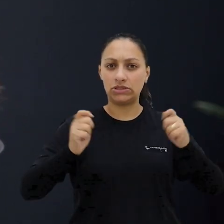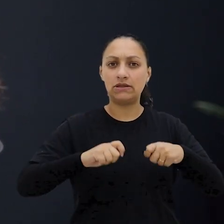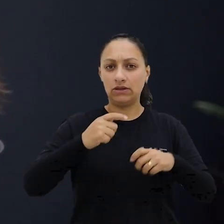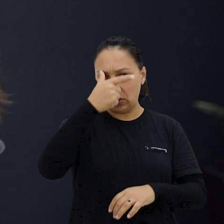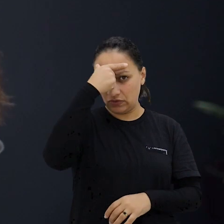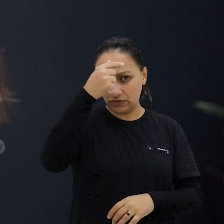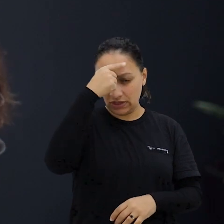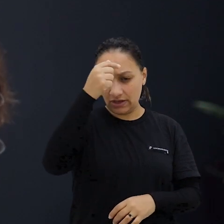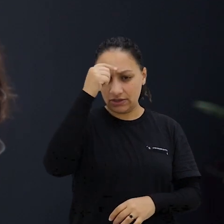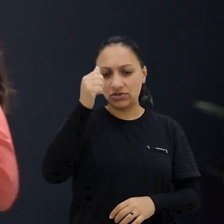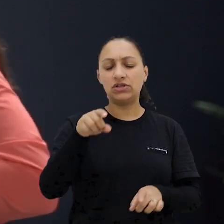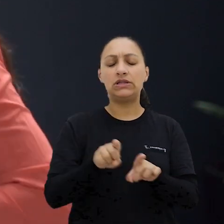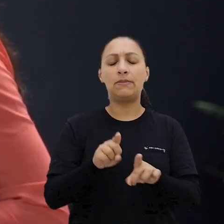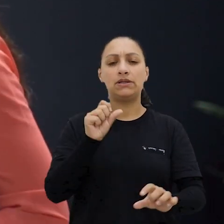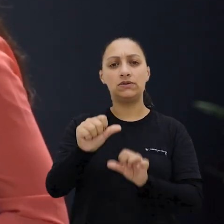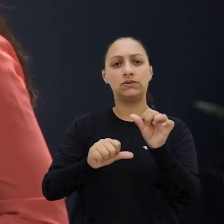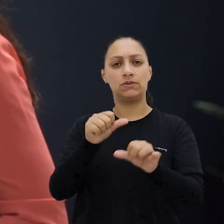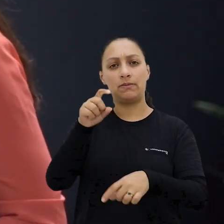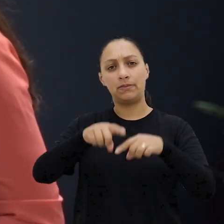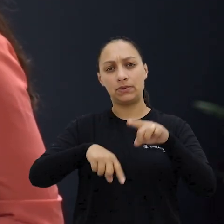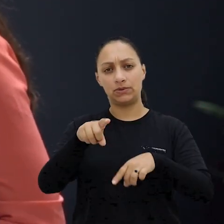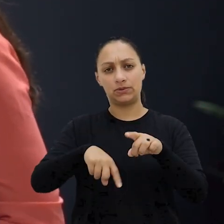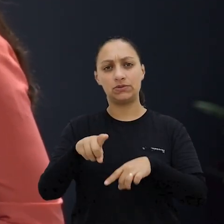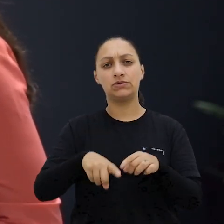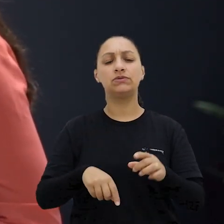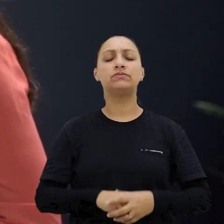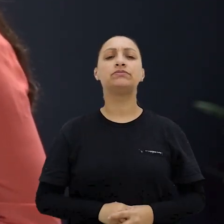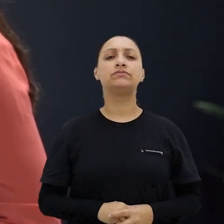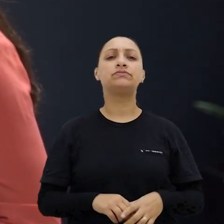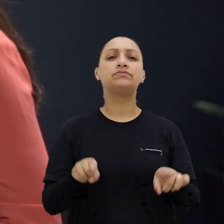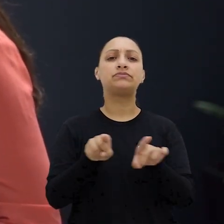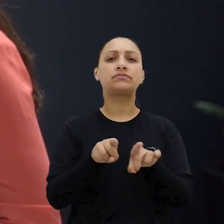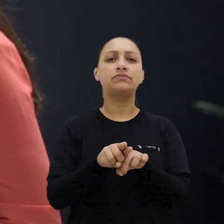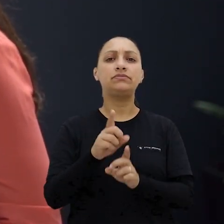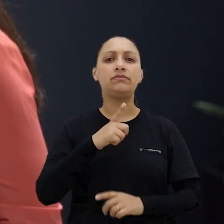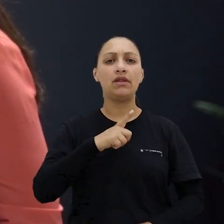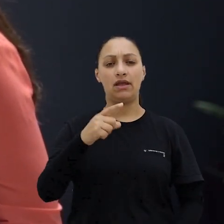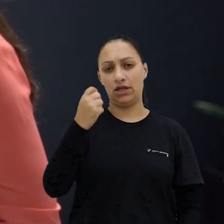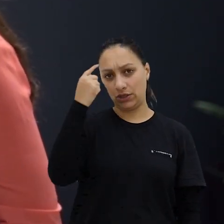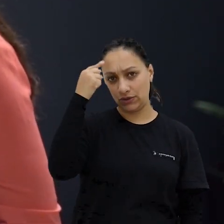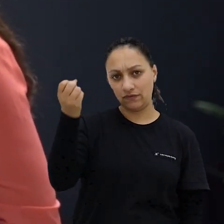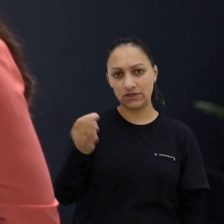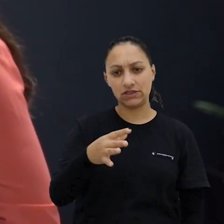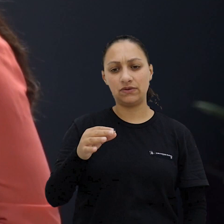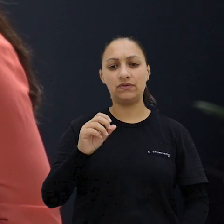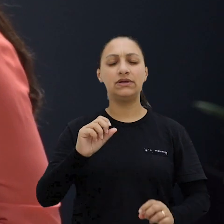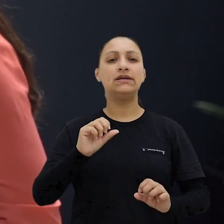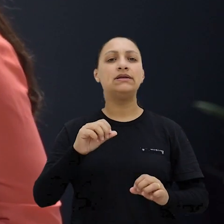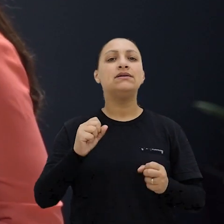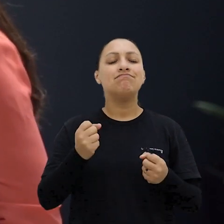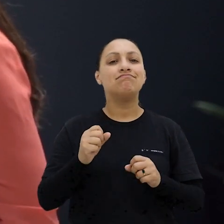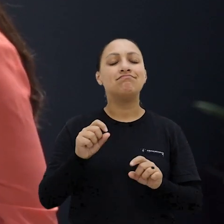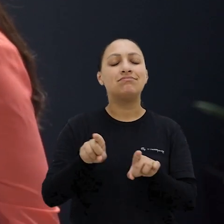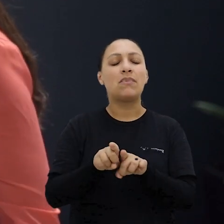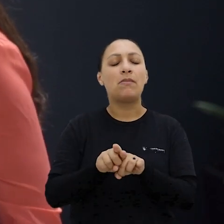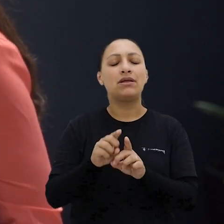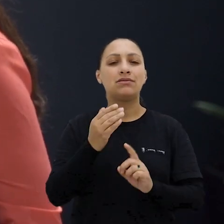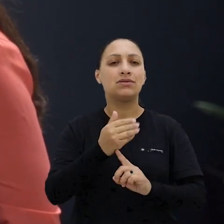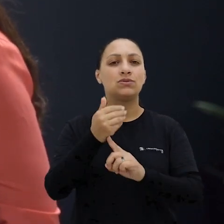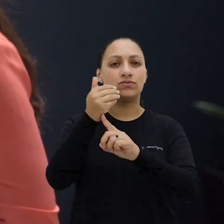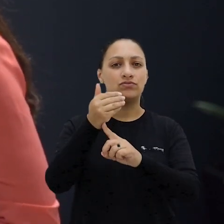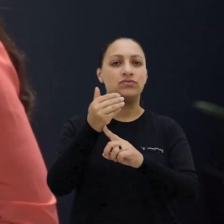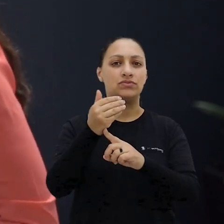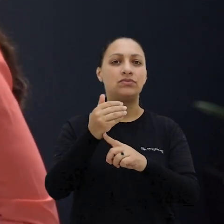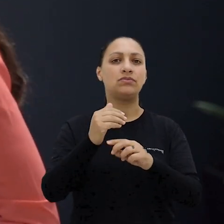força da universidade e transformar isso em produtos. E também tem o núcleo de inovação e transferência de tecnologia, que aí fica